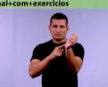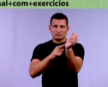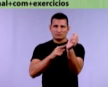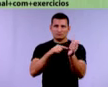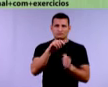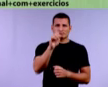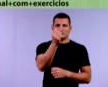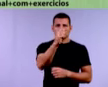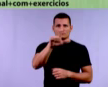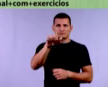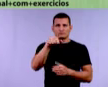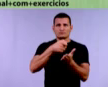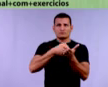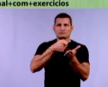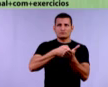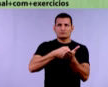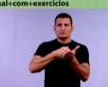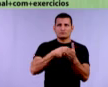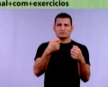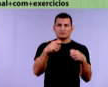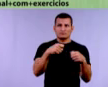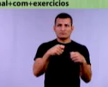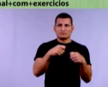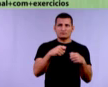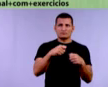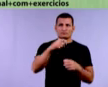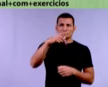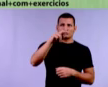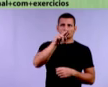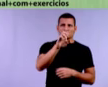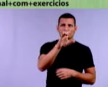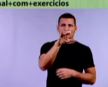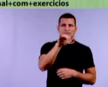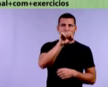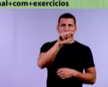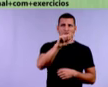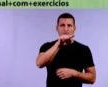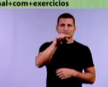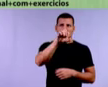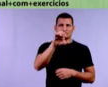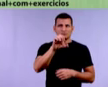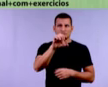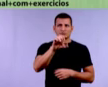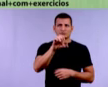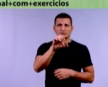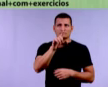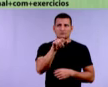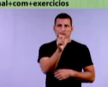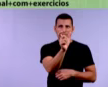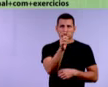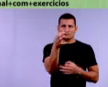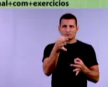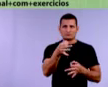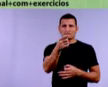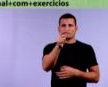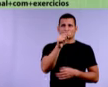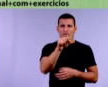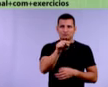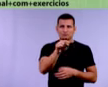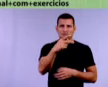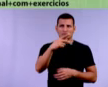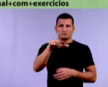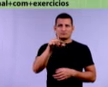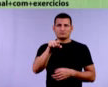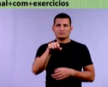é obrigatório. Precisa-se de operários. Então, aqui o plural está